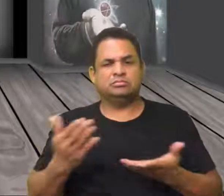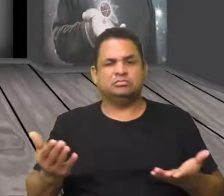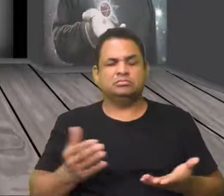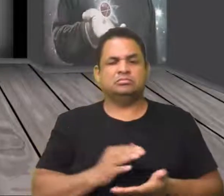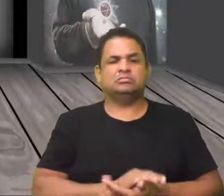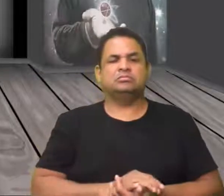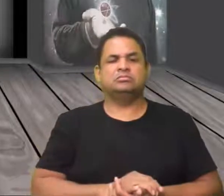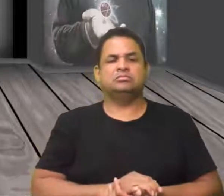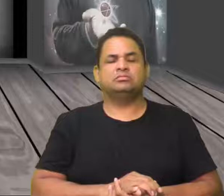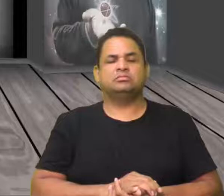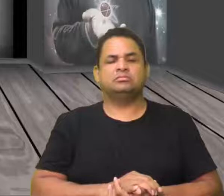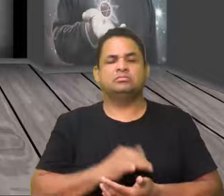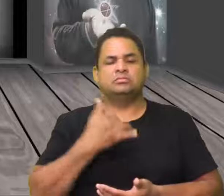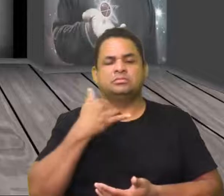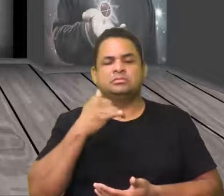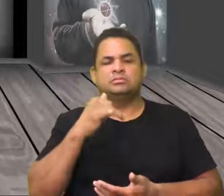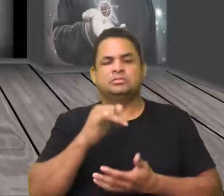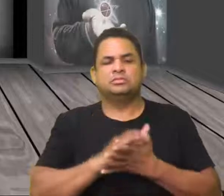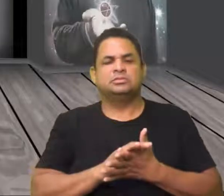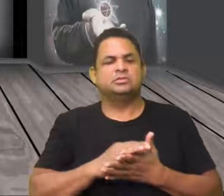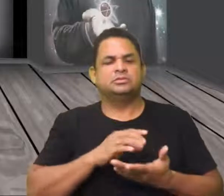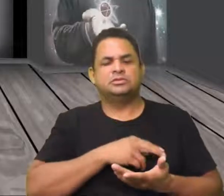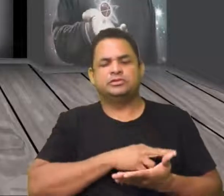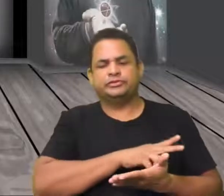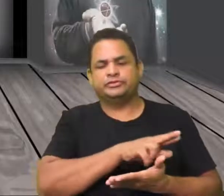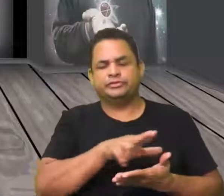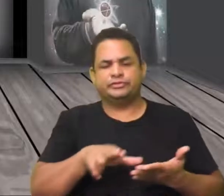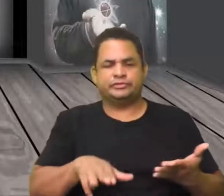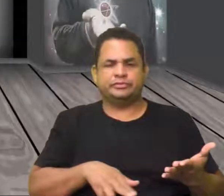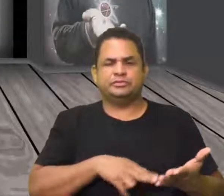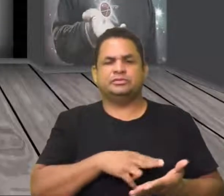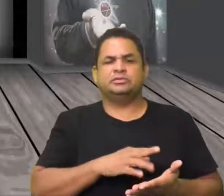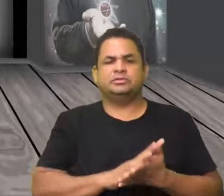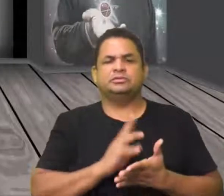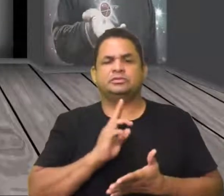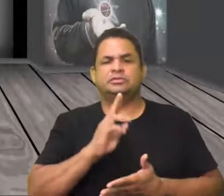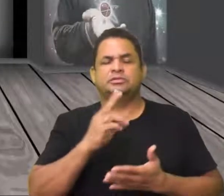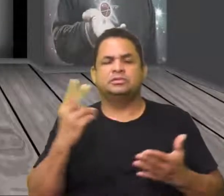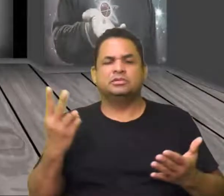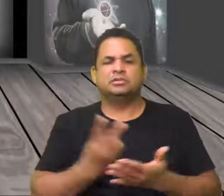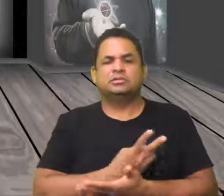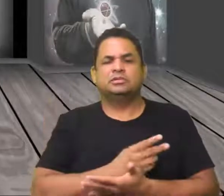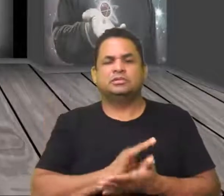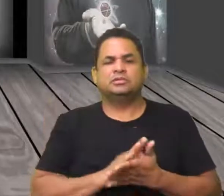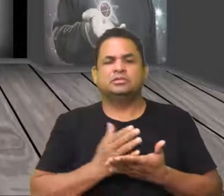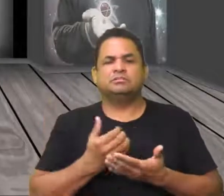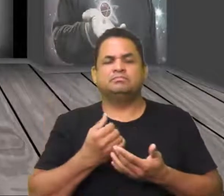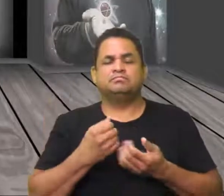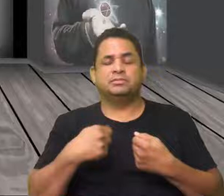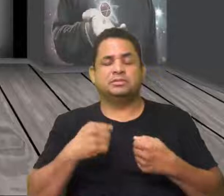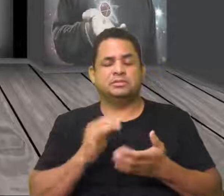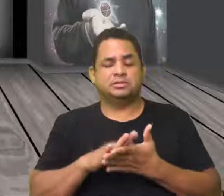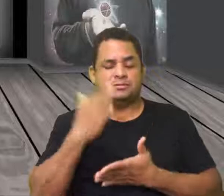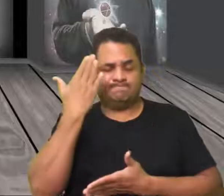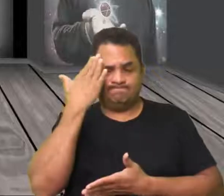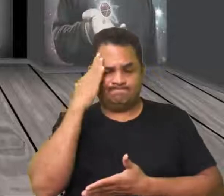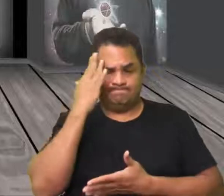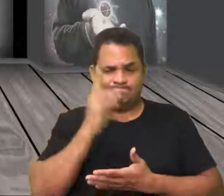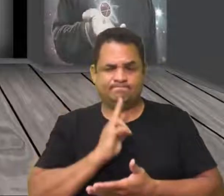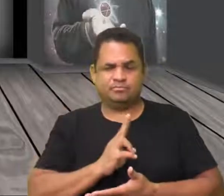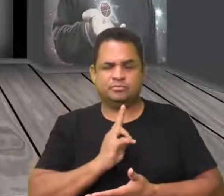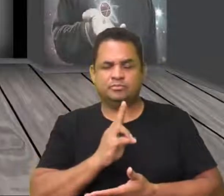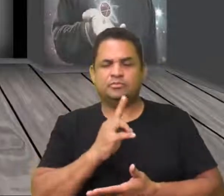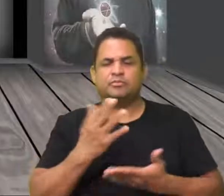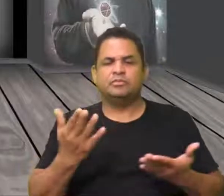E eletrizar um monte de esfera. Aí é o processo que vai acontecer. Então, você só tem que entender. Entender os